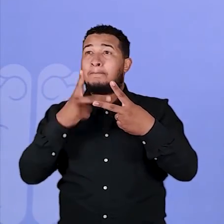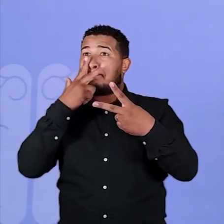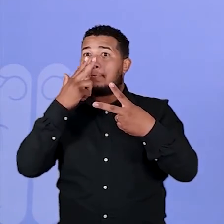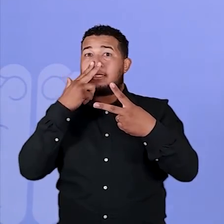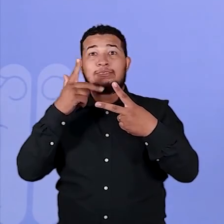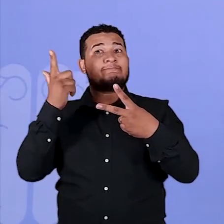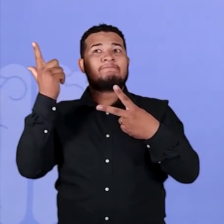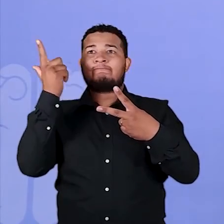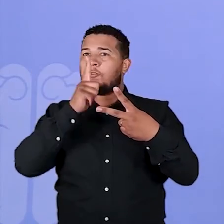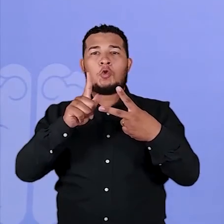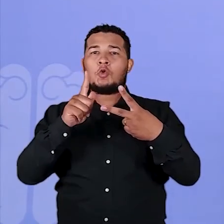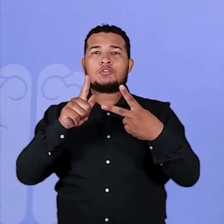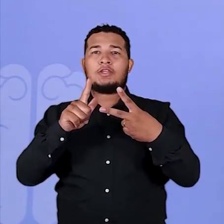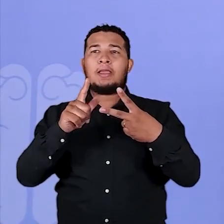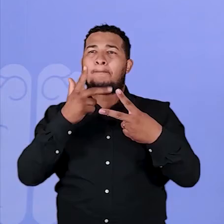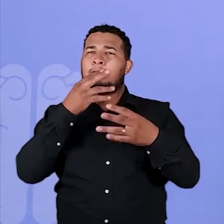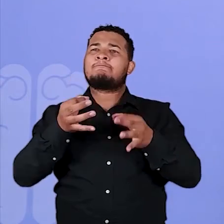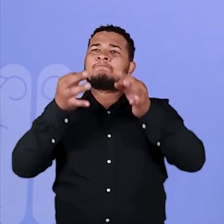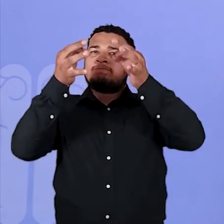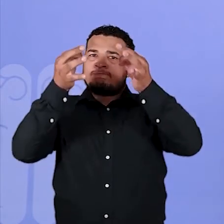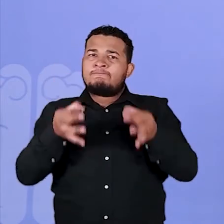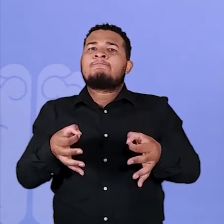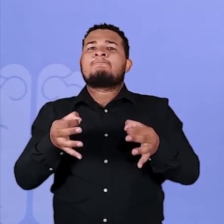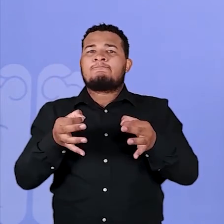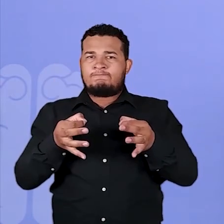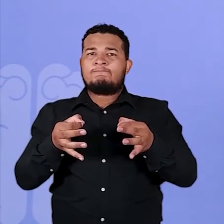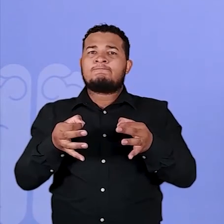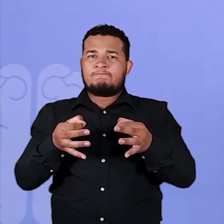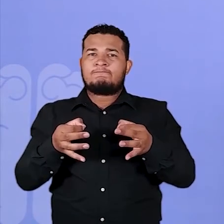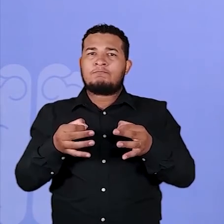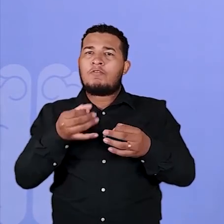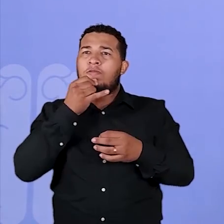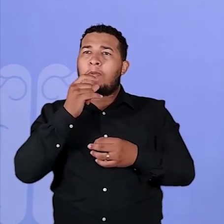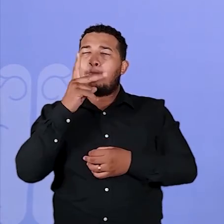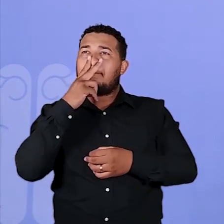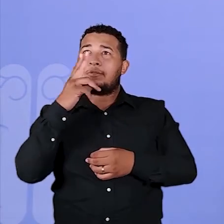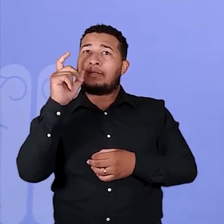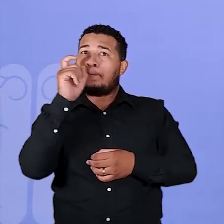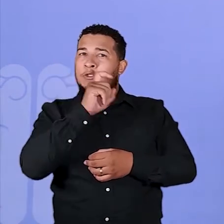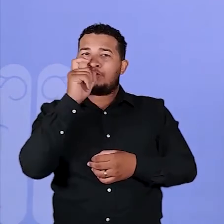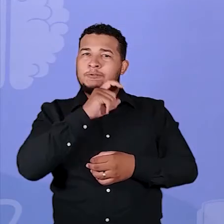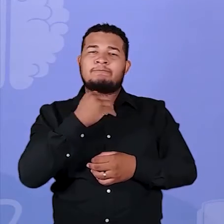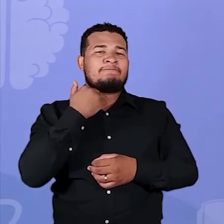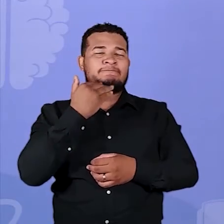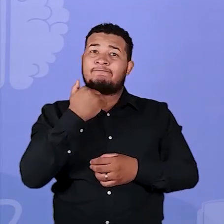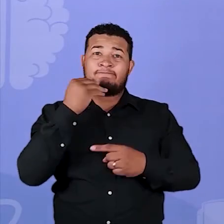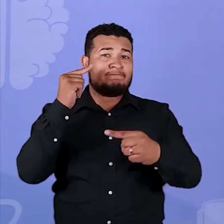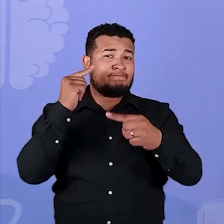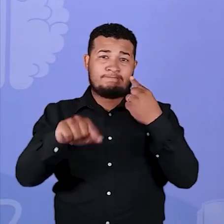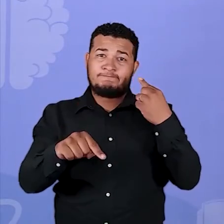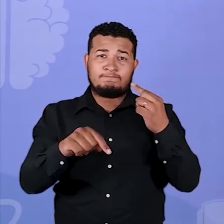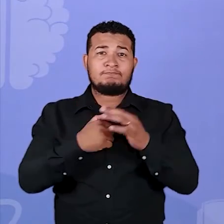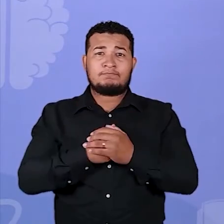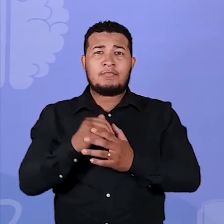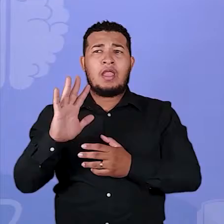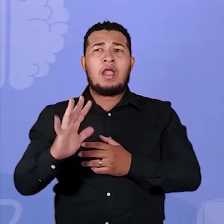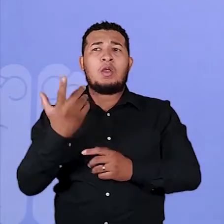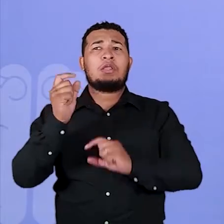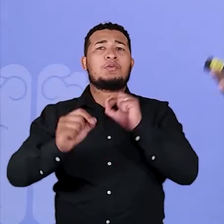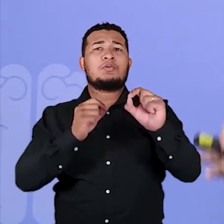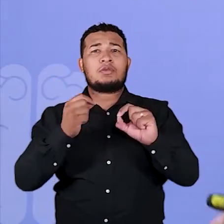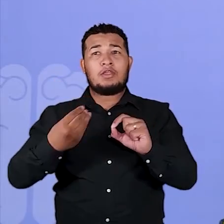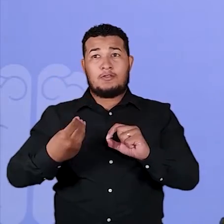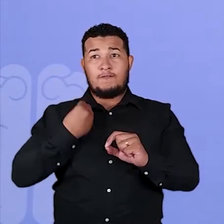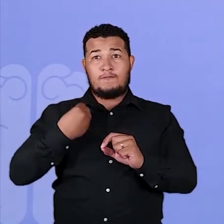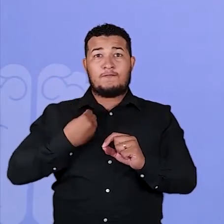critério nunca consegue ser satisfeito com uma mentira. O que aconteceria na vida